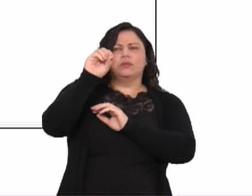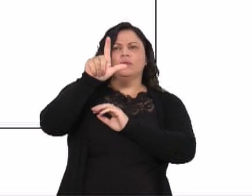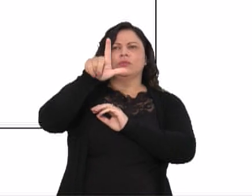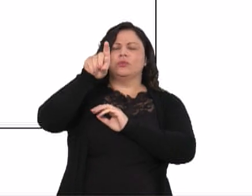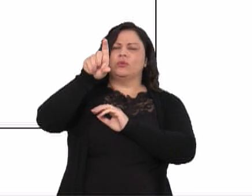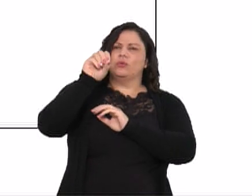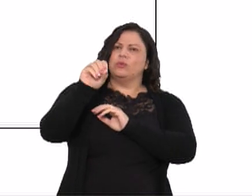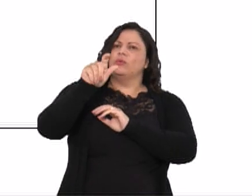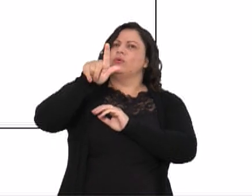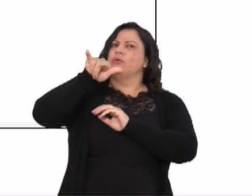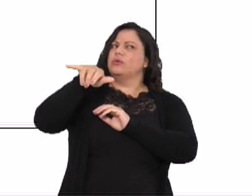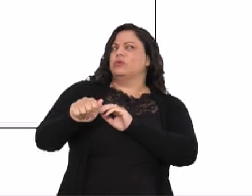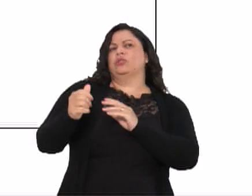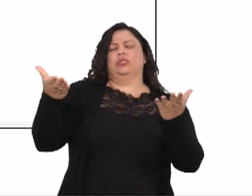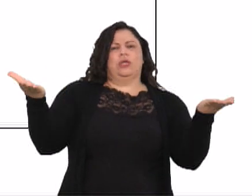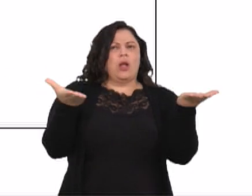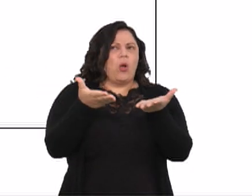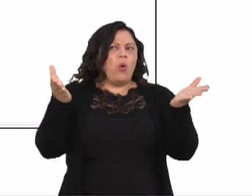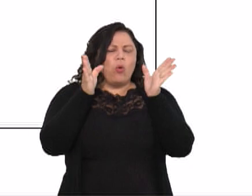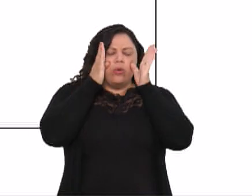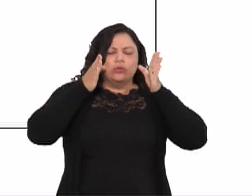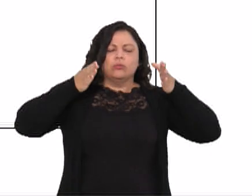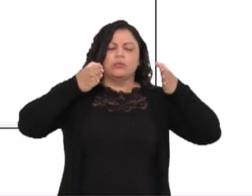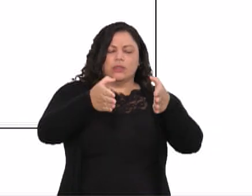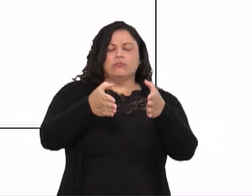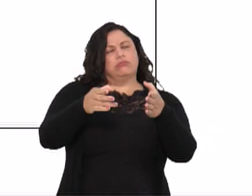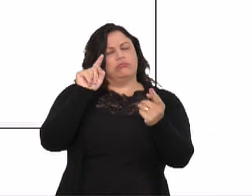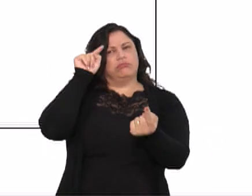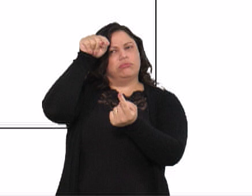Hoje trataremos de modo mais específico.